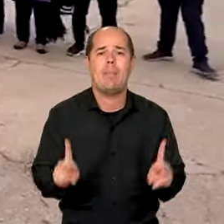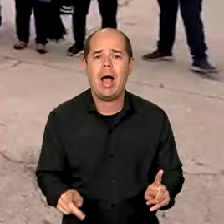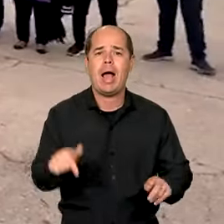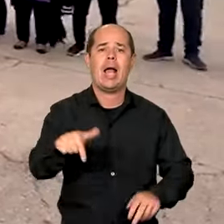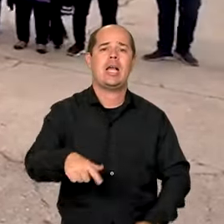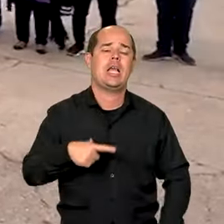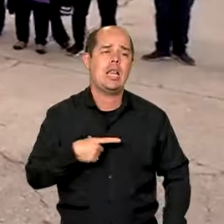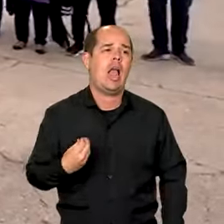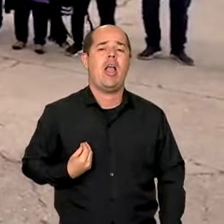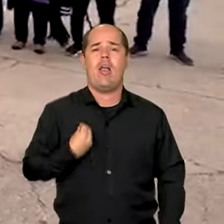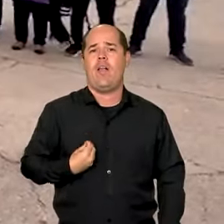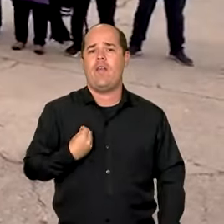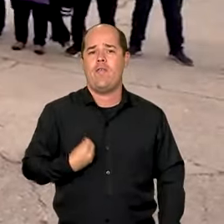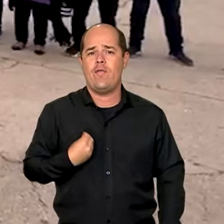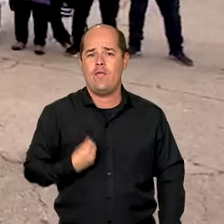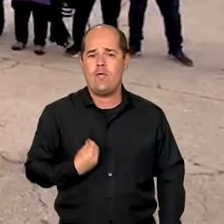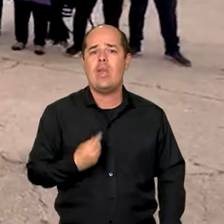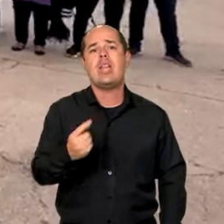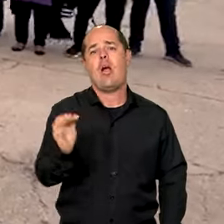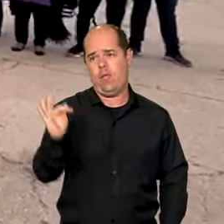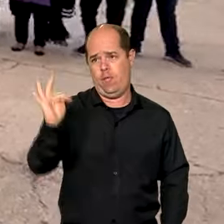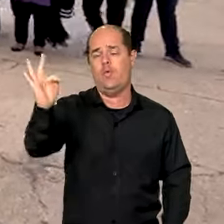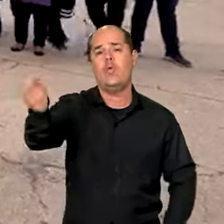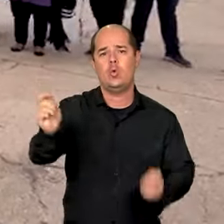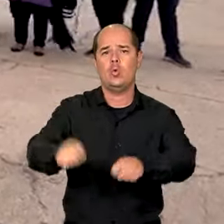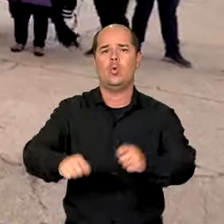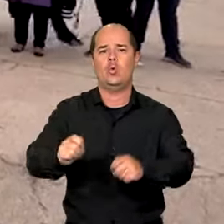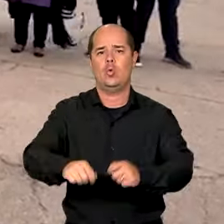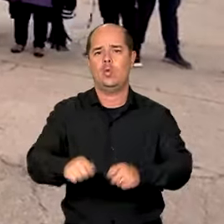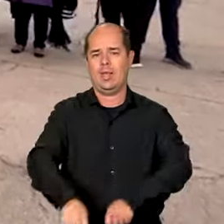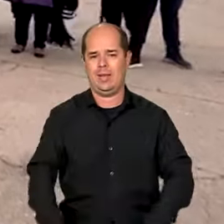de viver com futuro. Isso não tem preço.